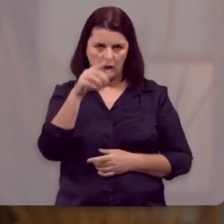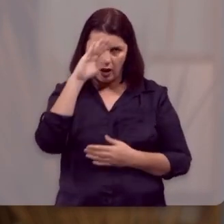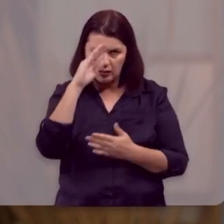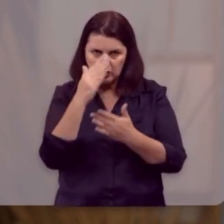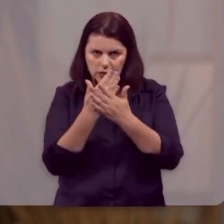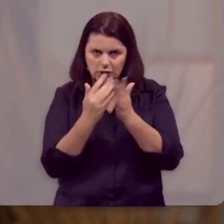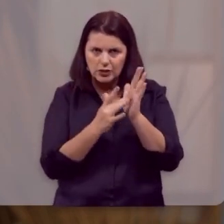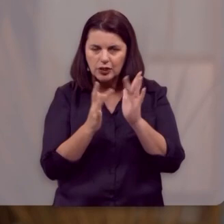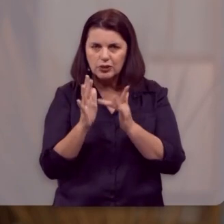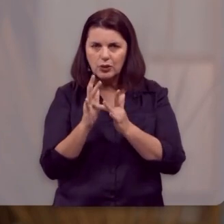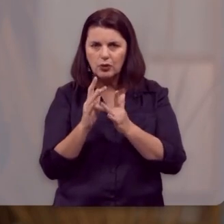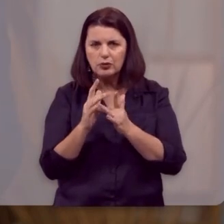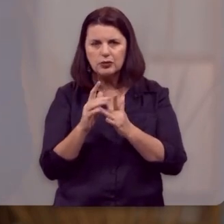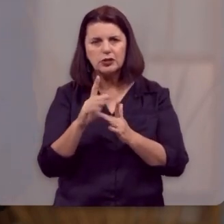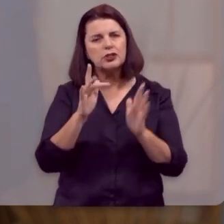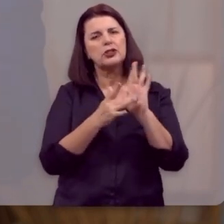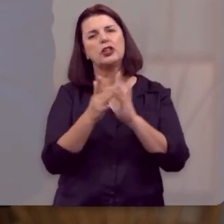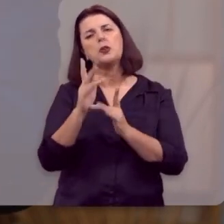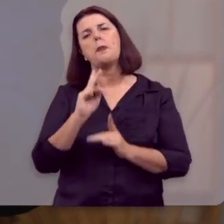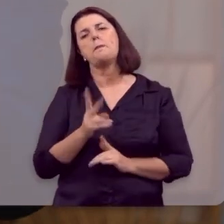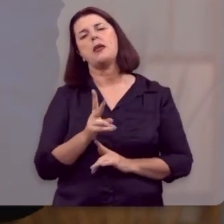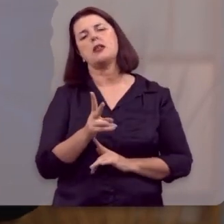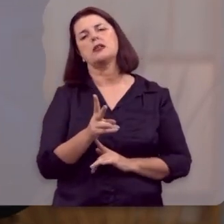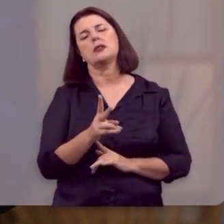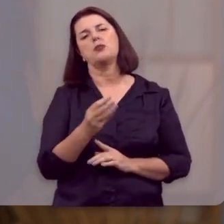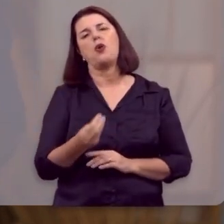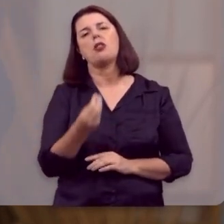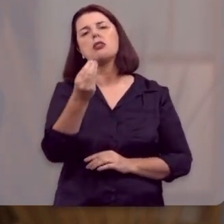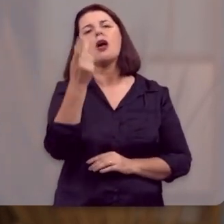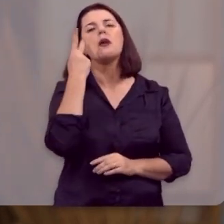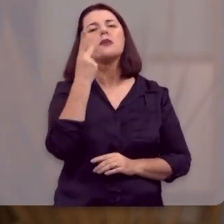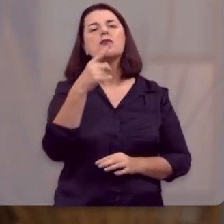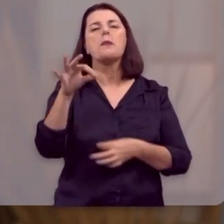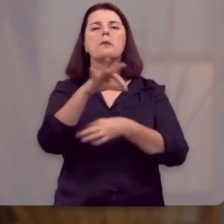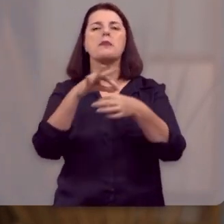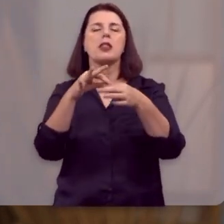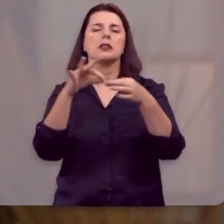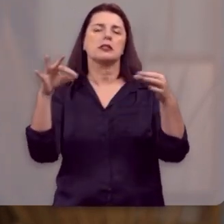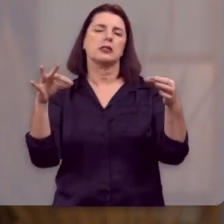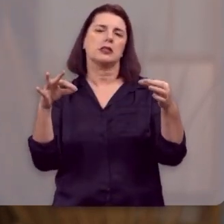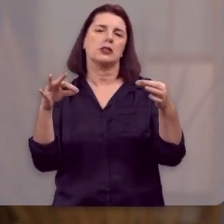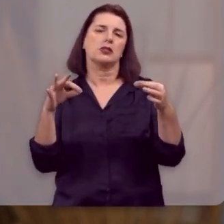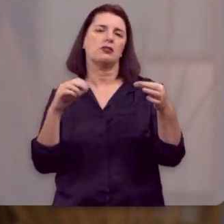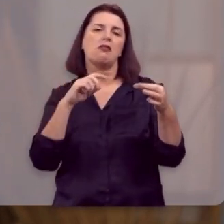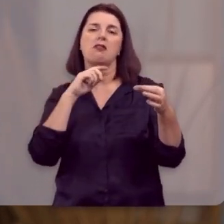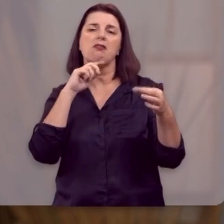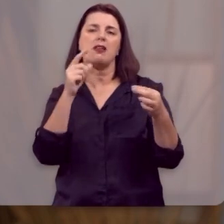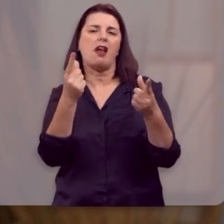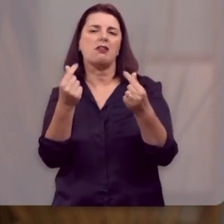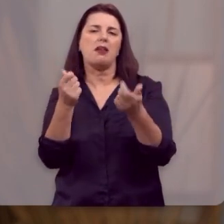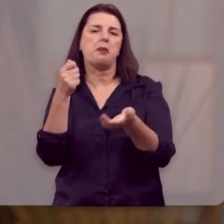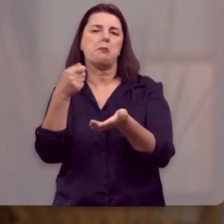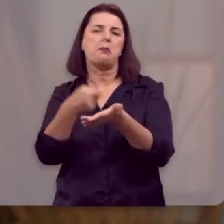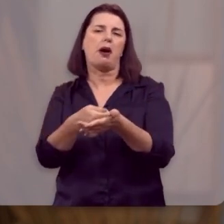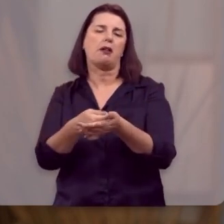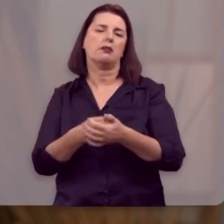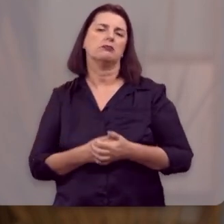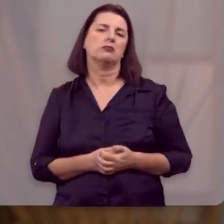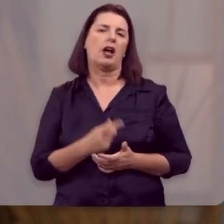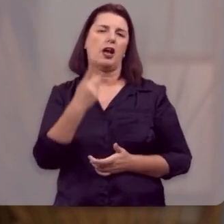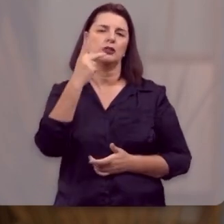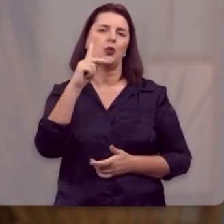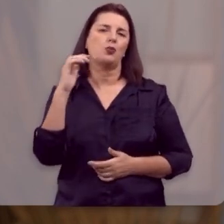Se você crê em Jesus, Ele mesmo oferece a você este presente que nenhum dinheiro do mundo